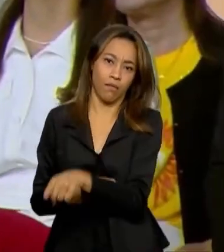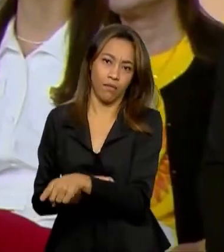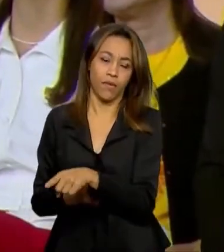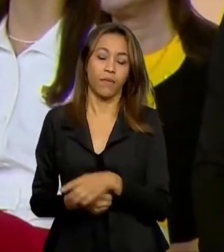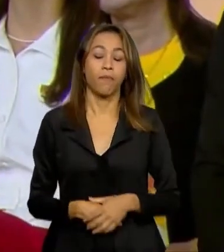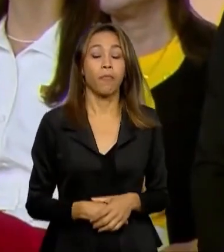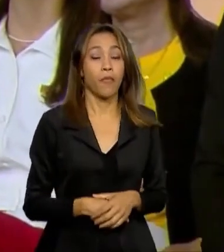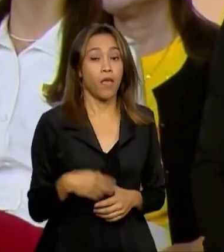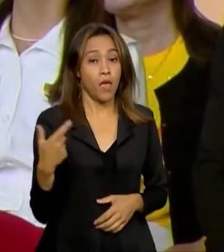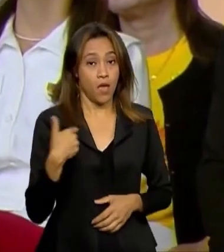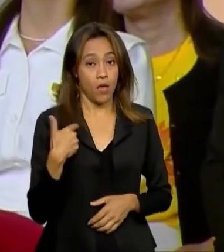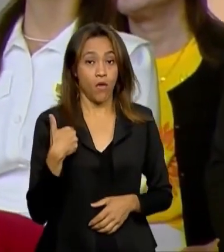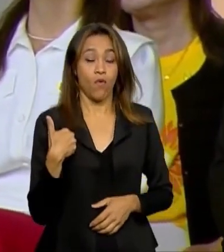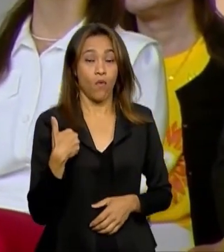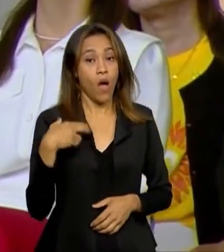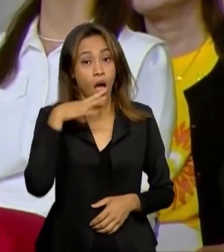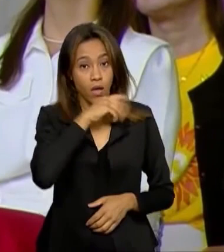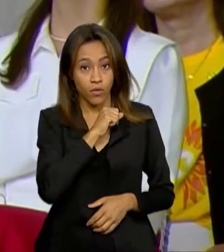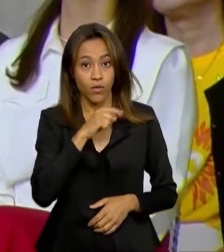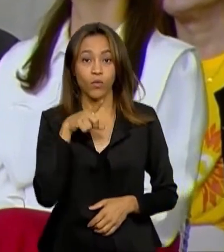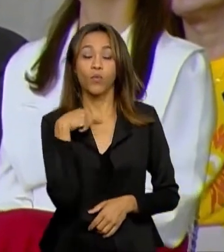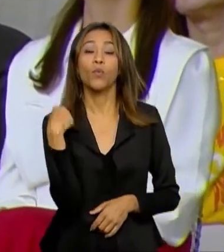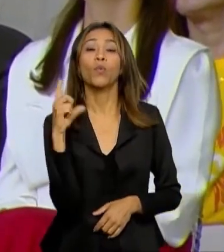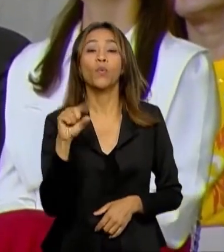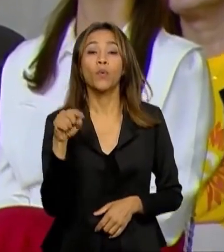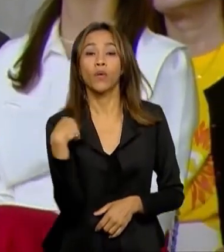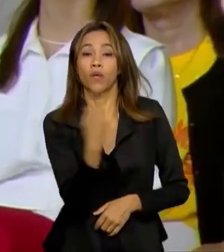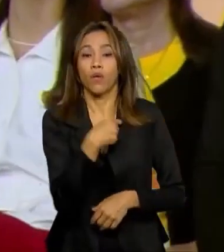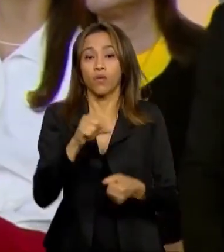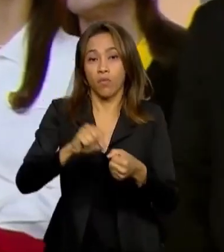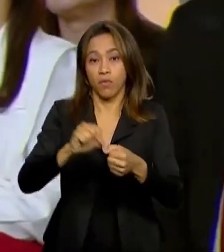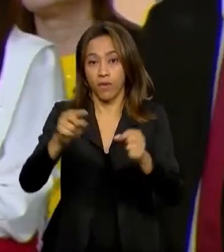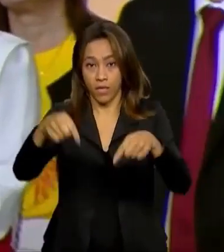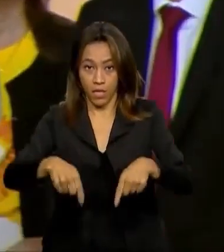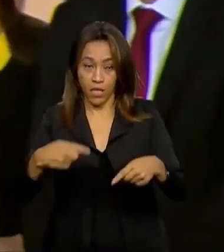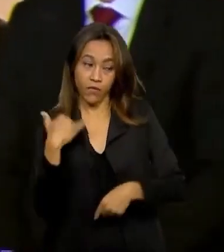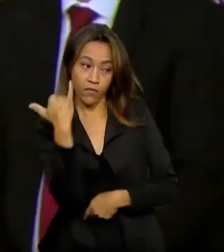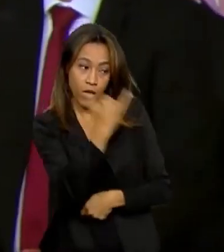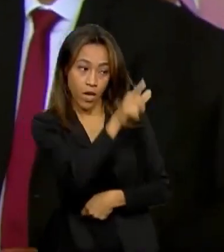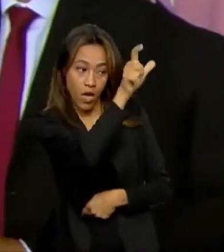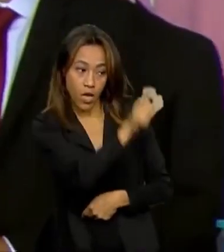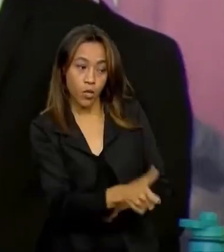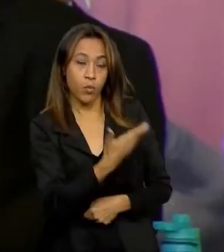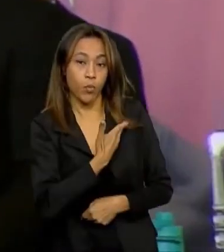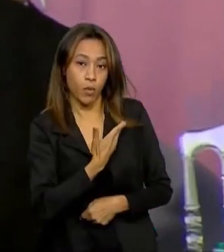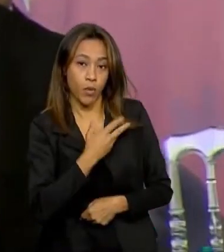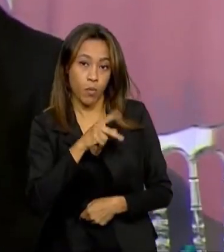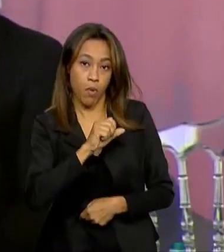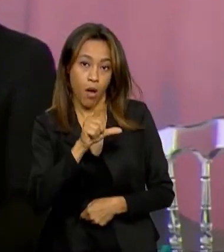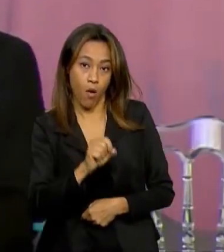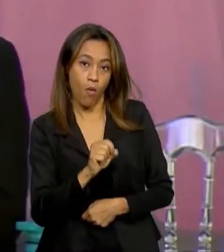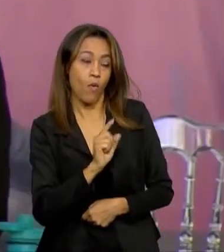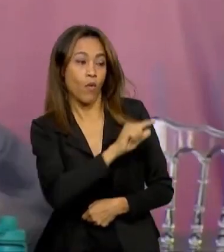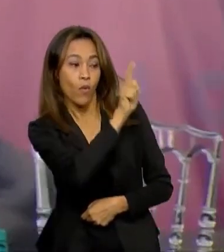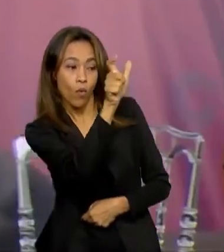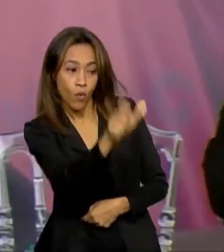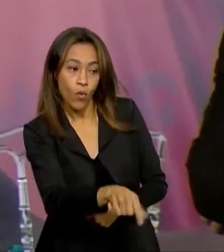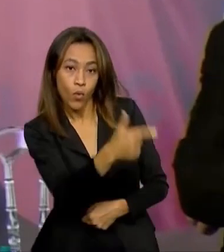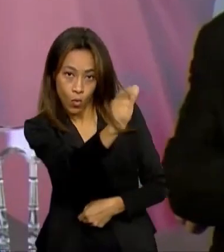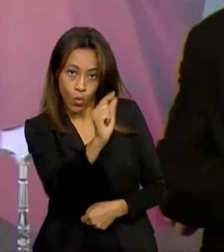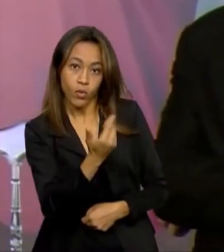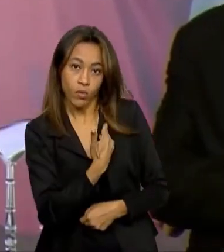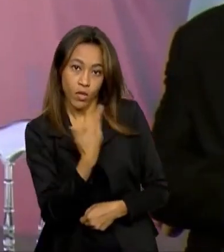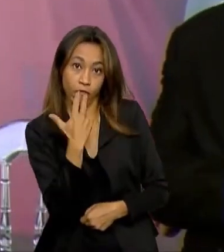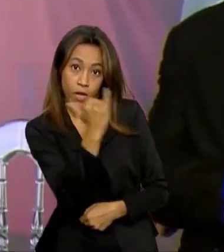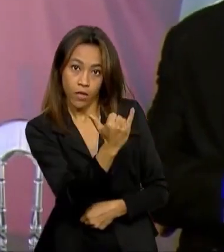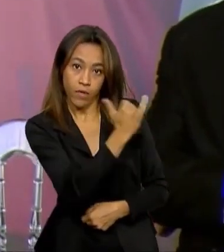o que nós estamos fazendo aqui, meu querido amigo Roberto Schmidt se lembra, é preciso